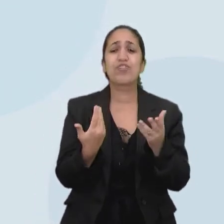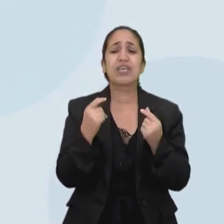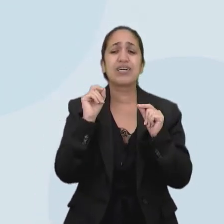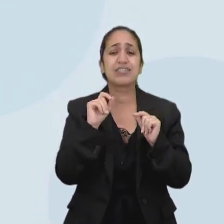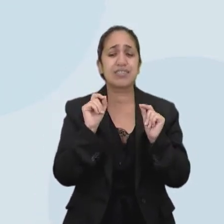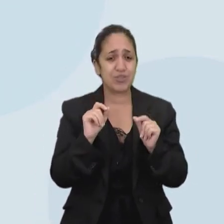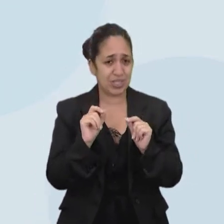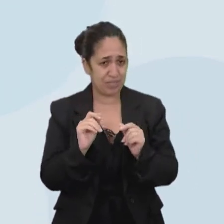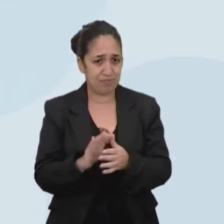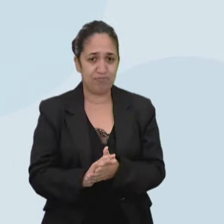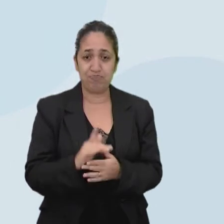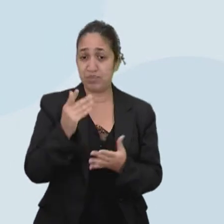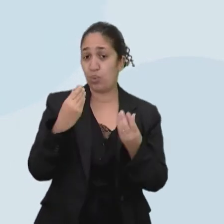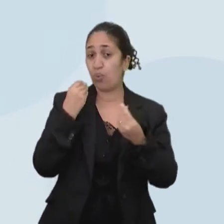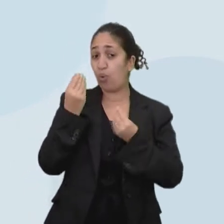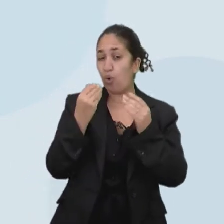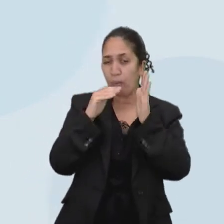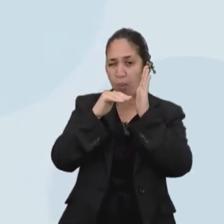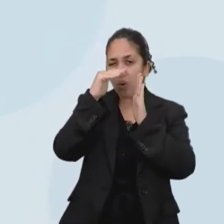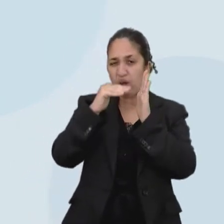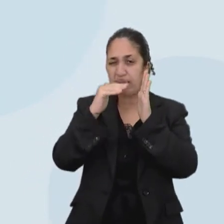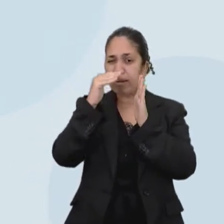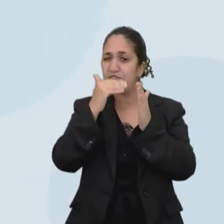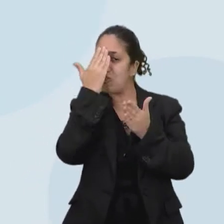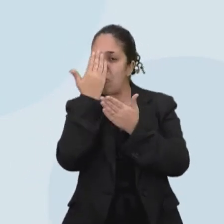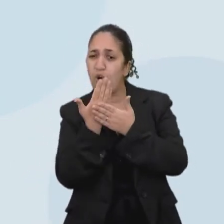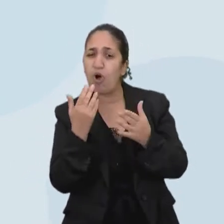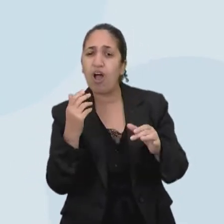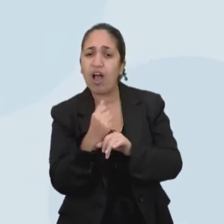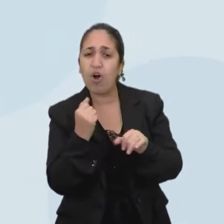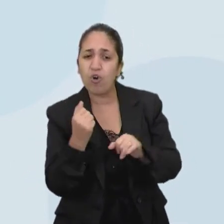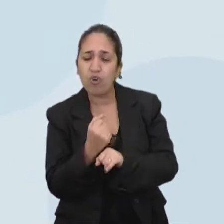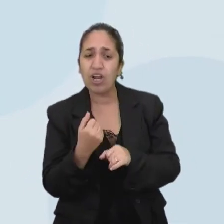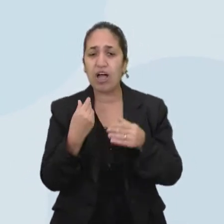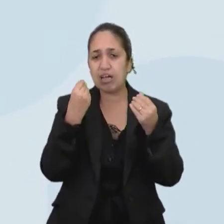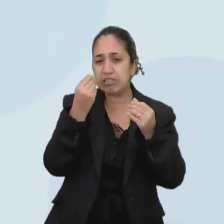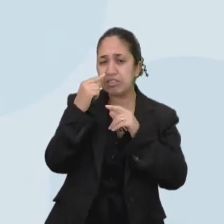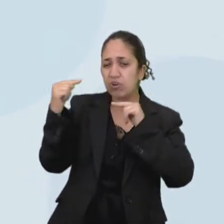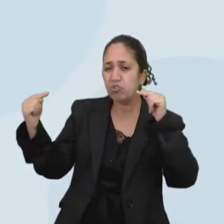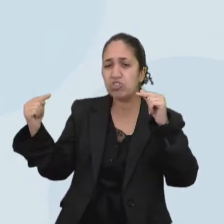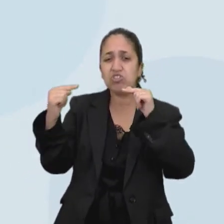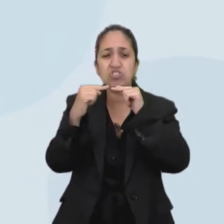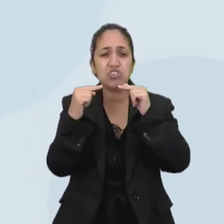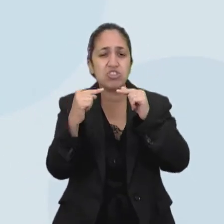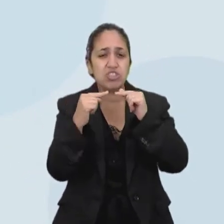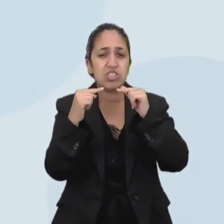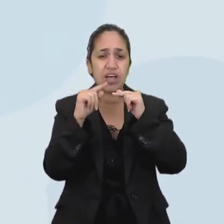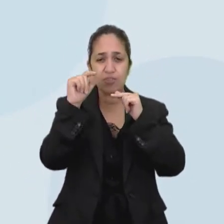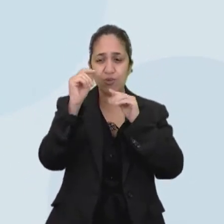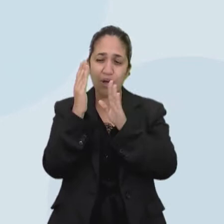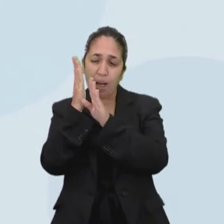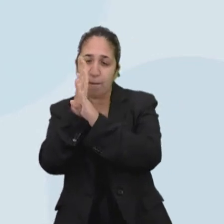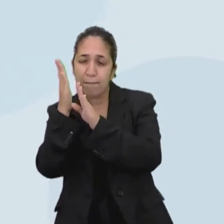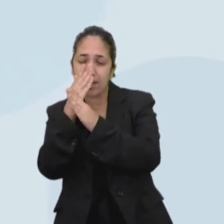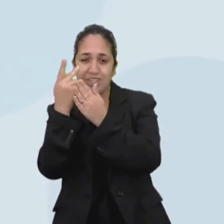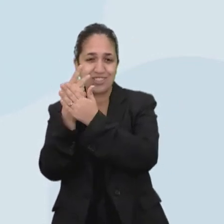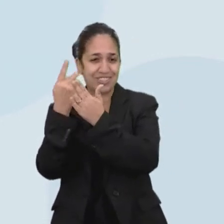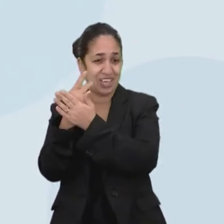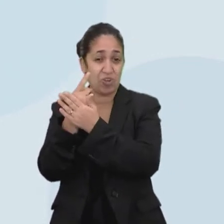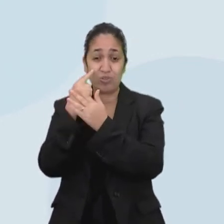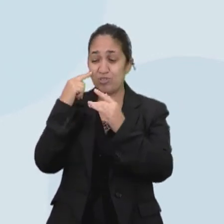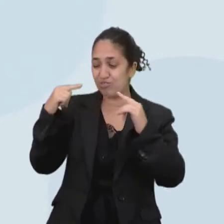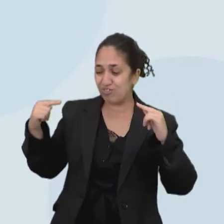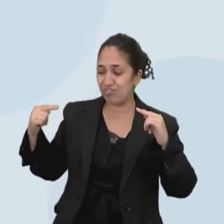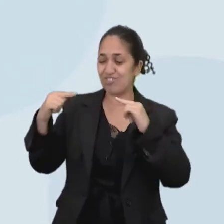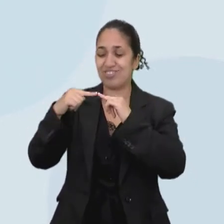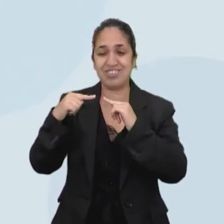interessante. O cálculo do nível de confiança, como não poderia deixar de ser, está ligado diretamente à margem de erro da pesquisa.